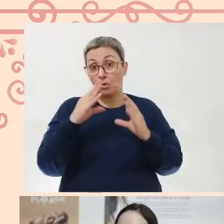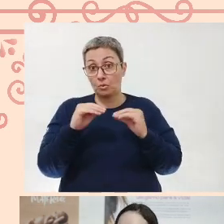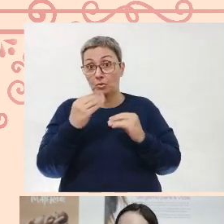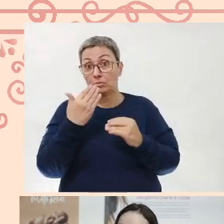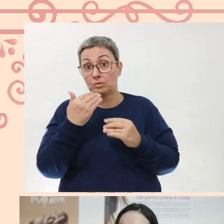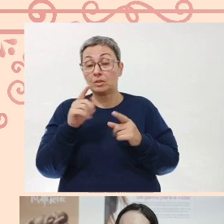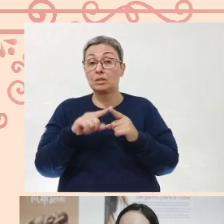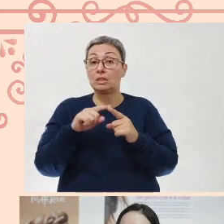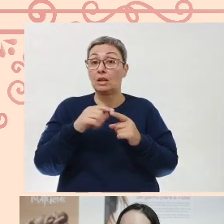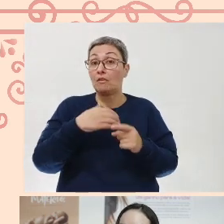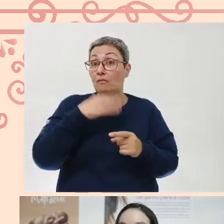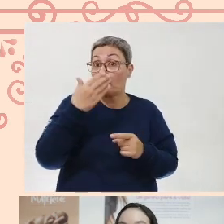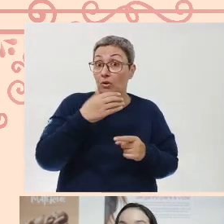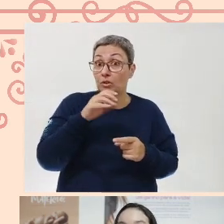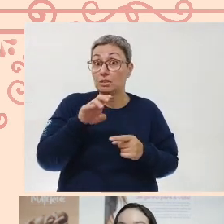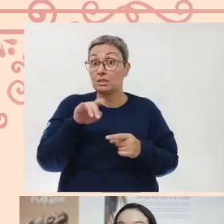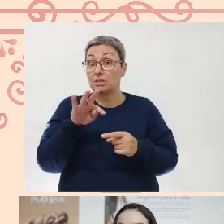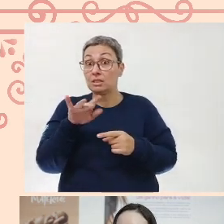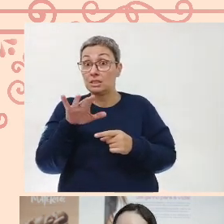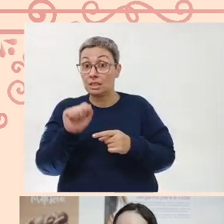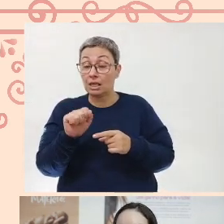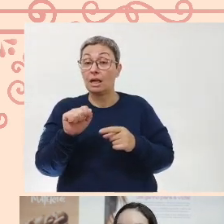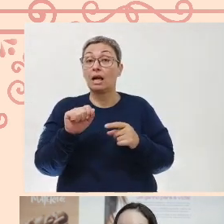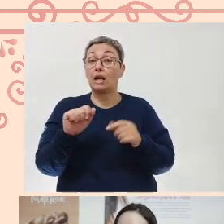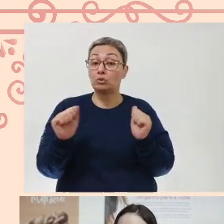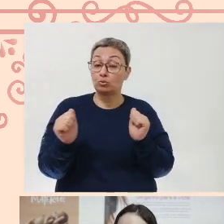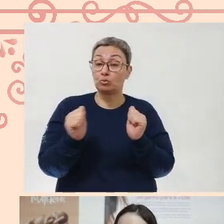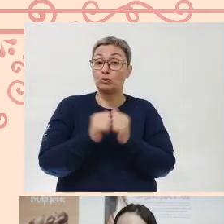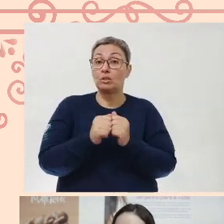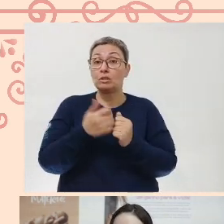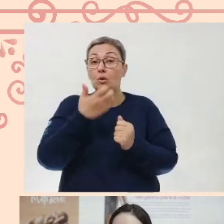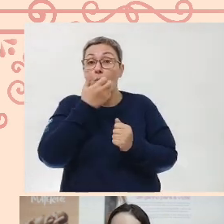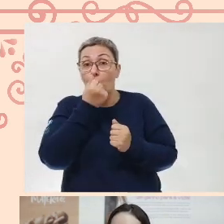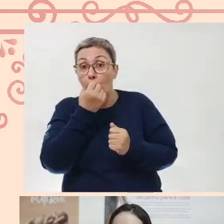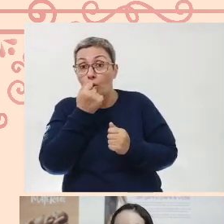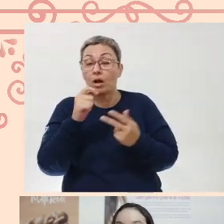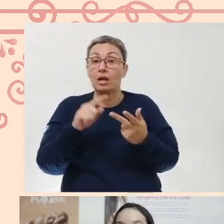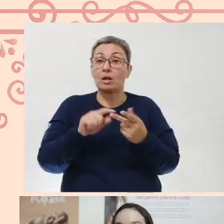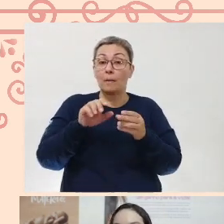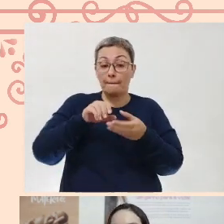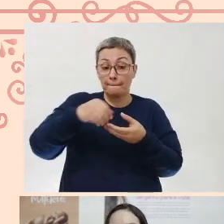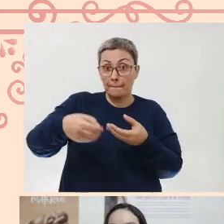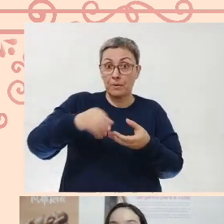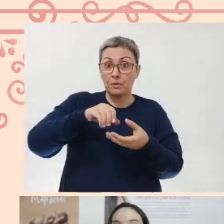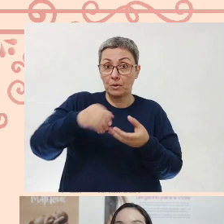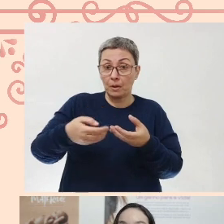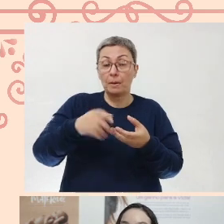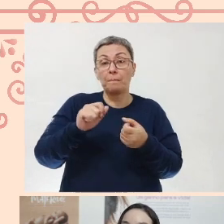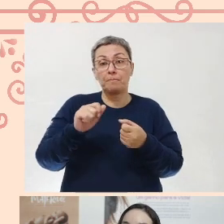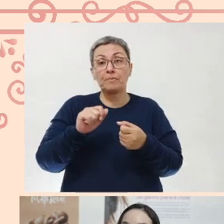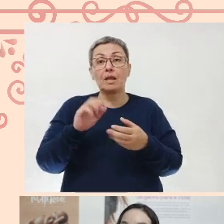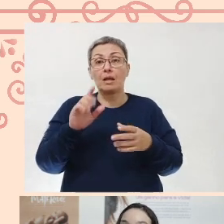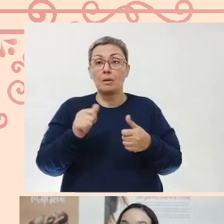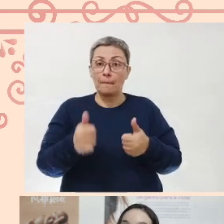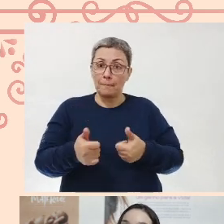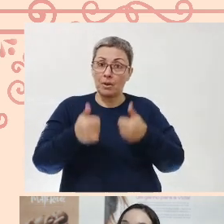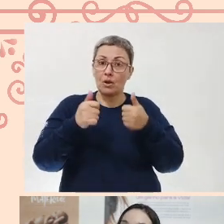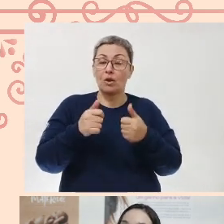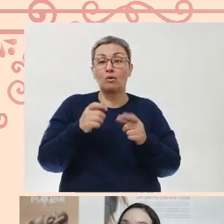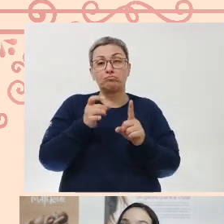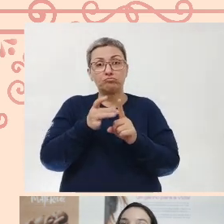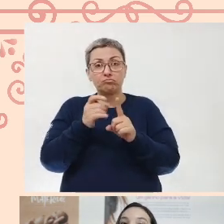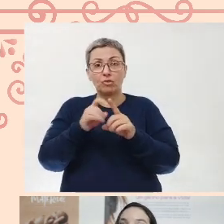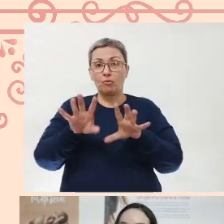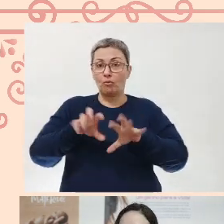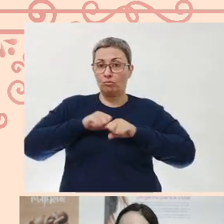substituiria um jantar. E é muito importante a gente ter a fruta cítrica como aliada. Depois da refeição, chupar uma laranja, comer uma mexerica, isso aumenta